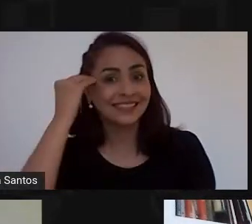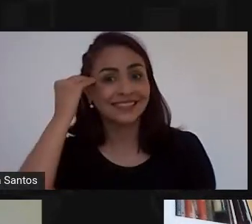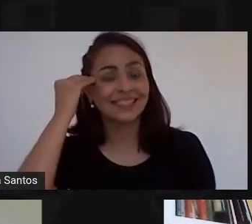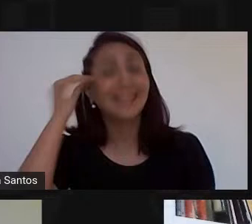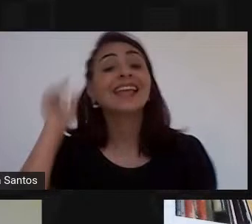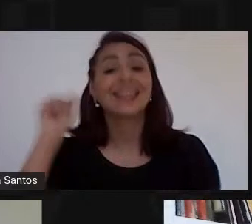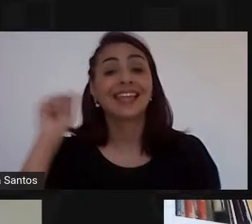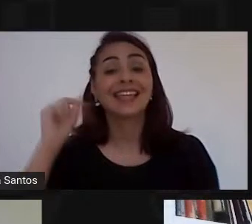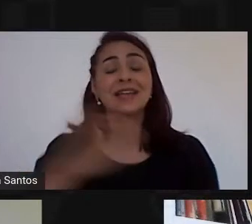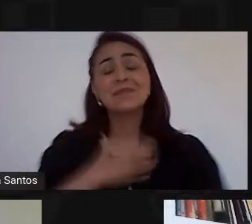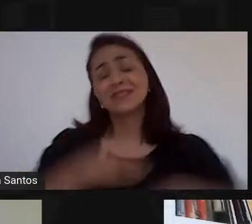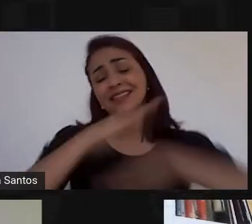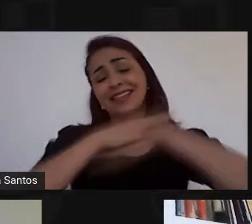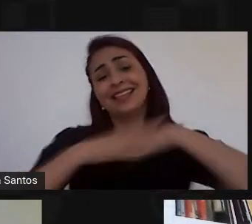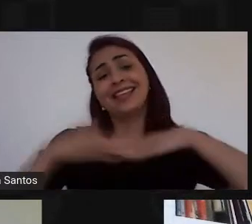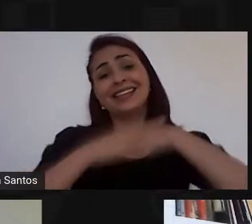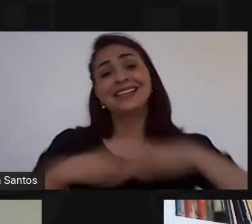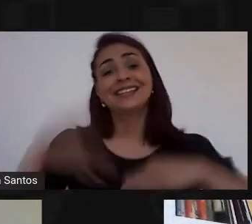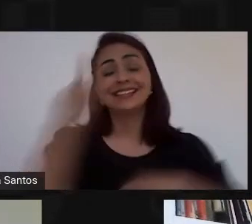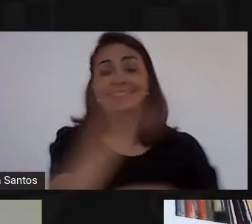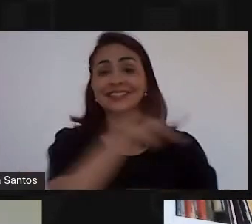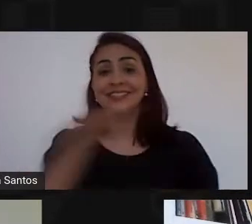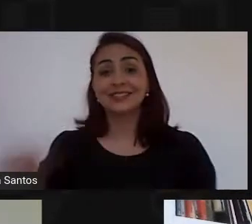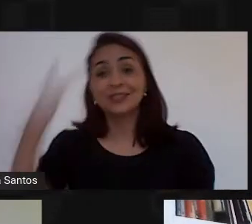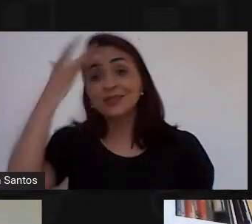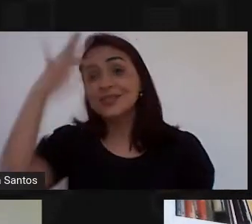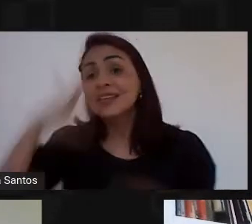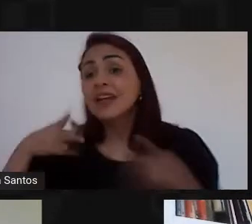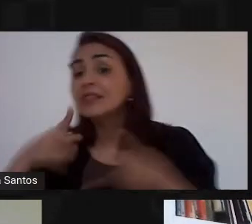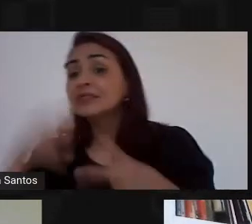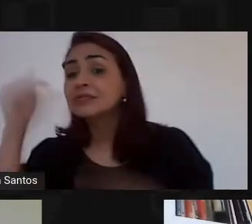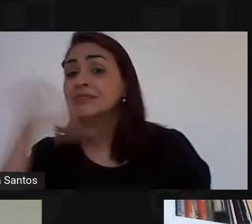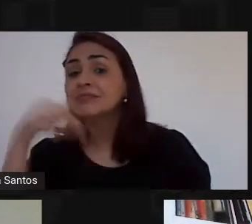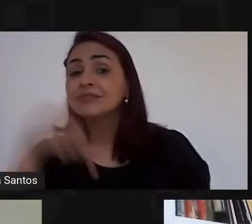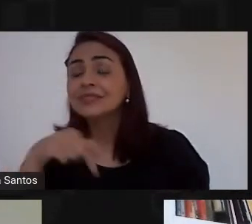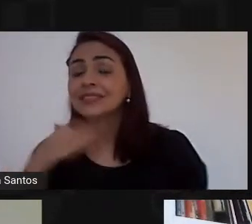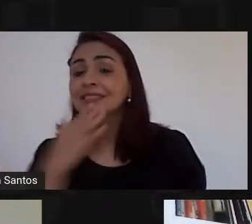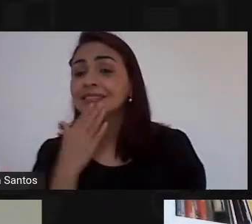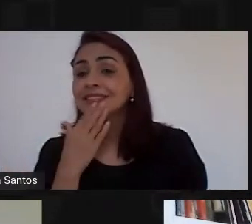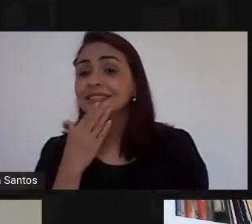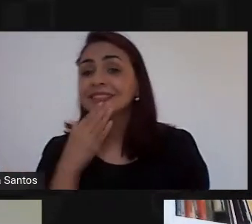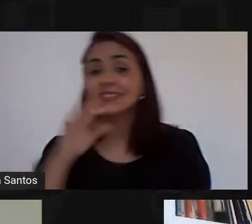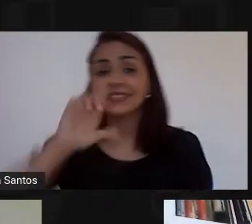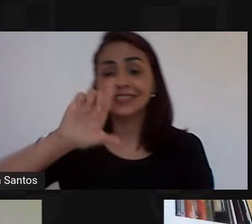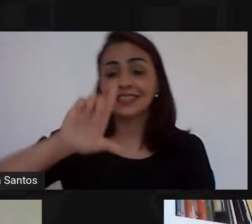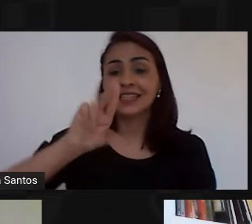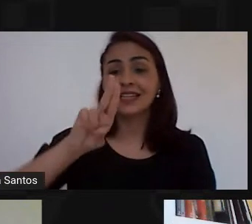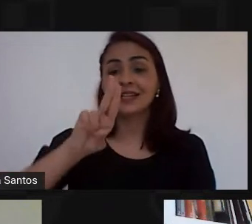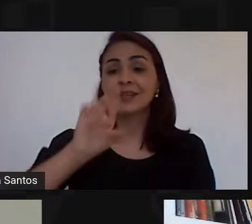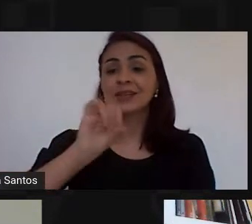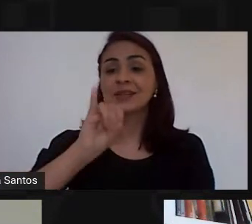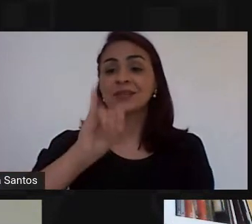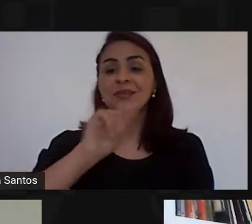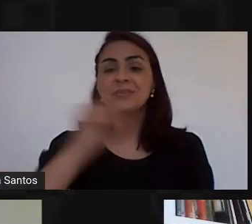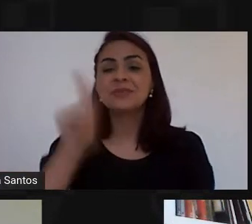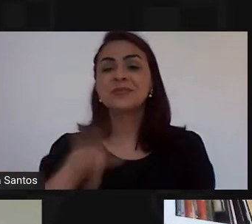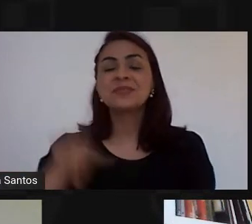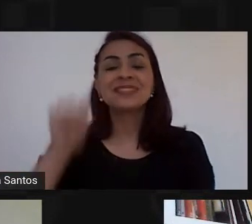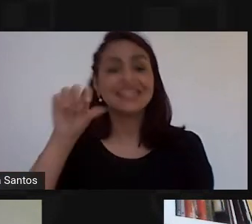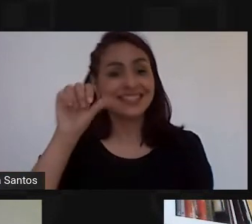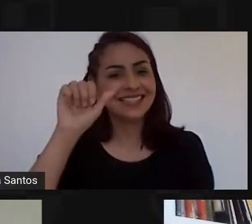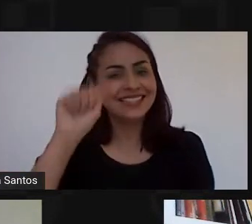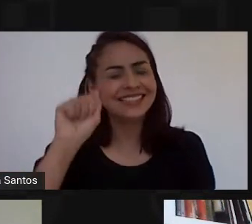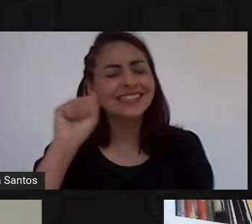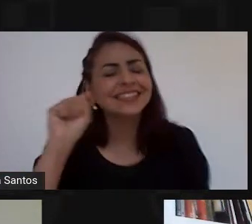professora, não sei se ela ainda está aqui, a professora Luísa Lessa, que a emoção foi tão